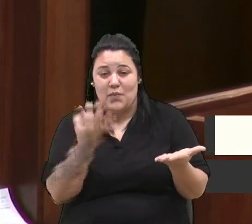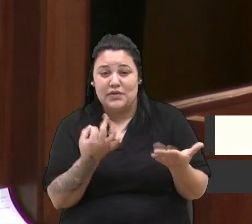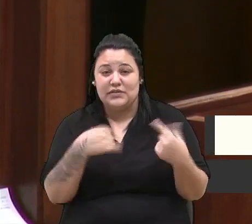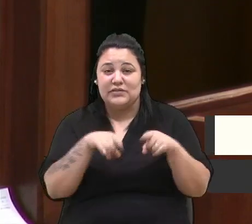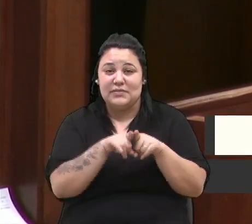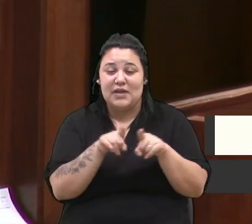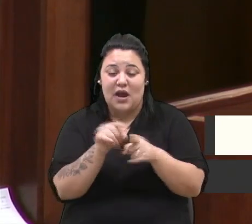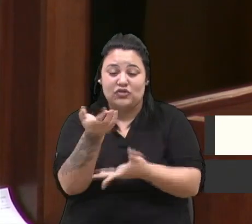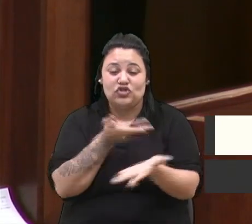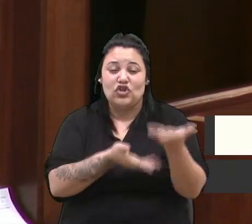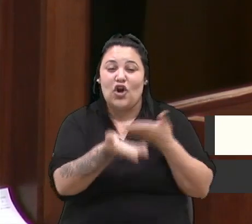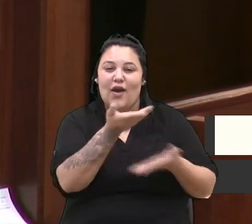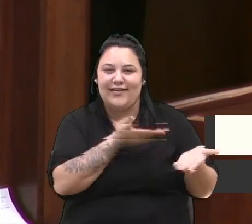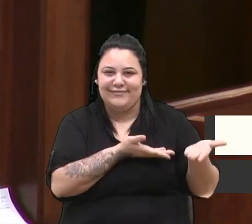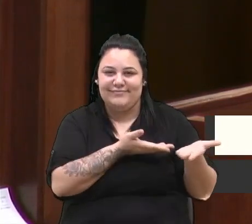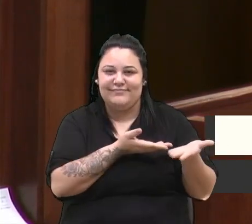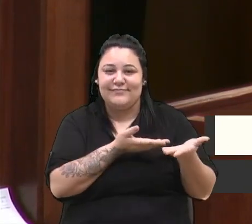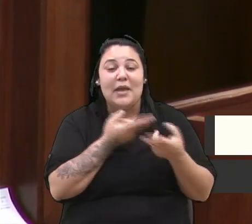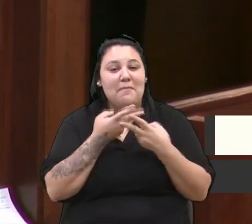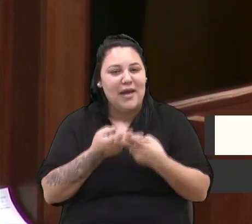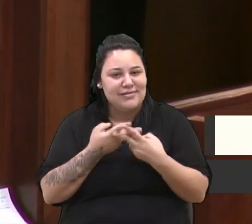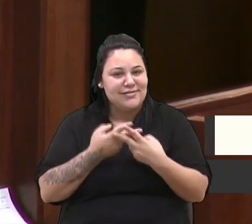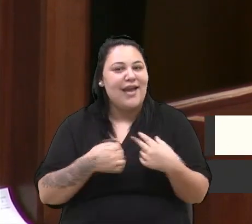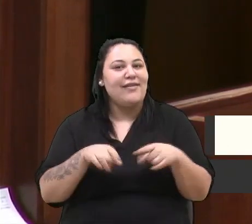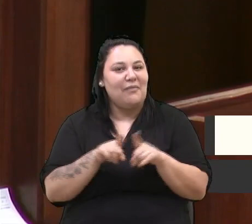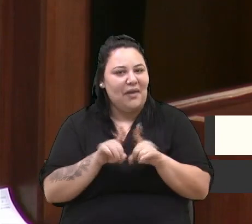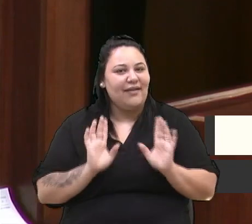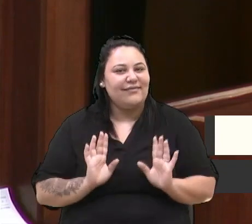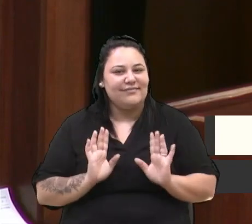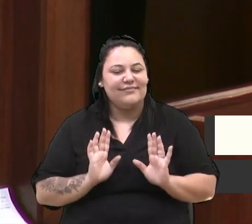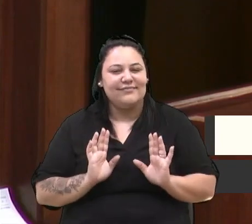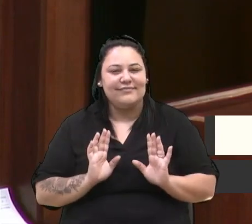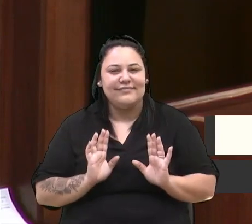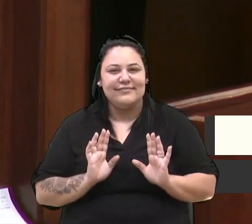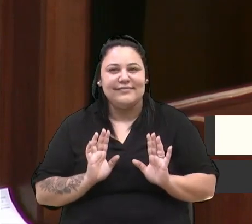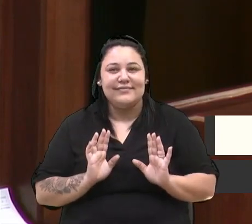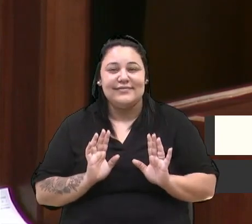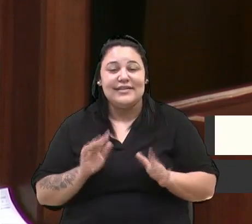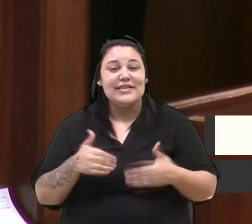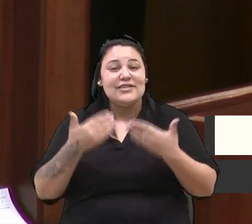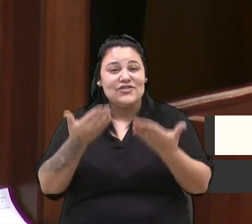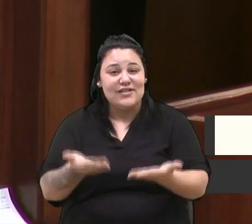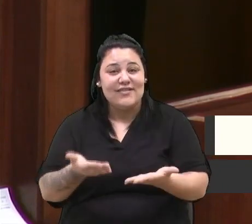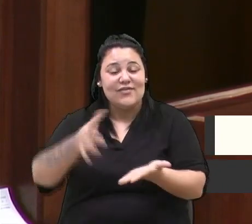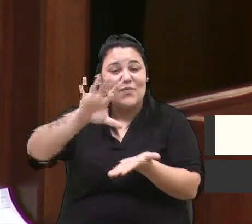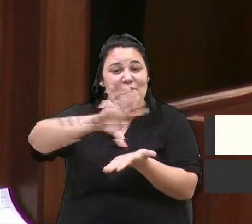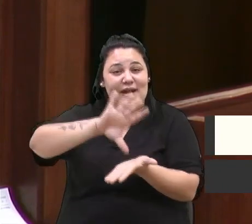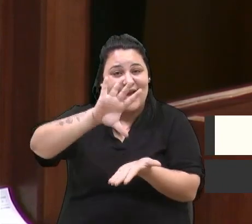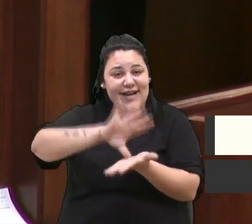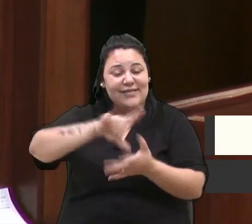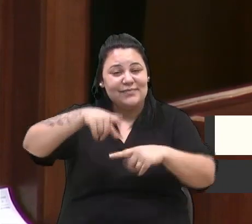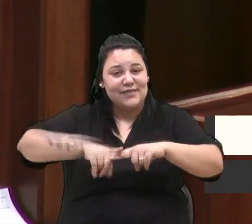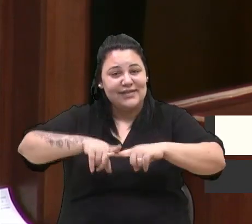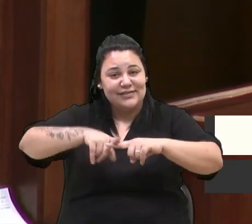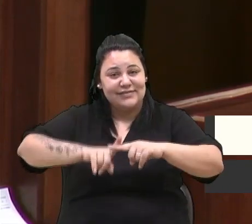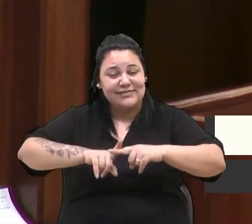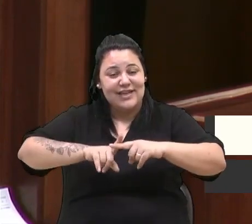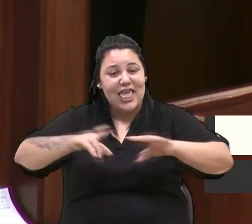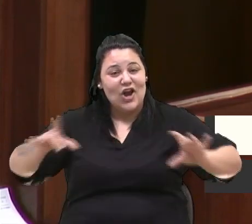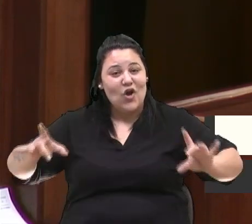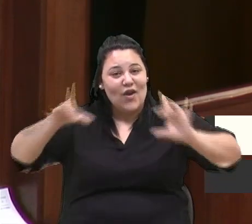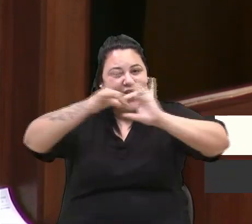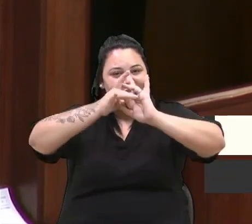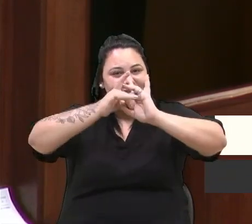as pessoas. E ao ser levado para os parques e praças da cidade, ele conecta as